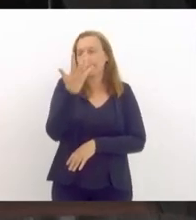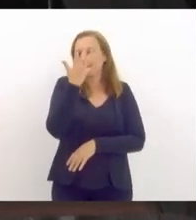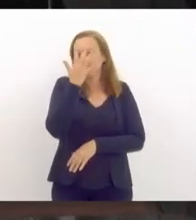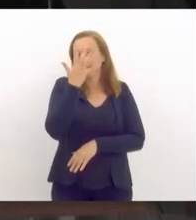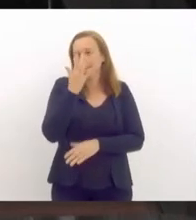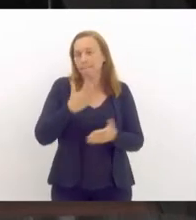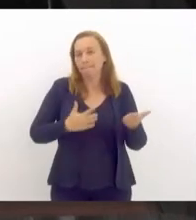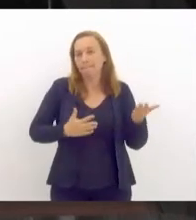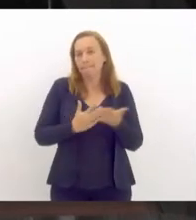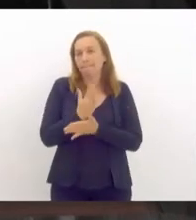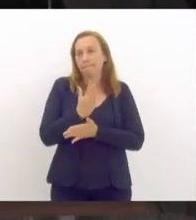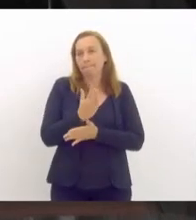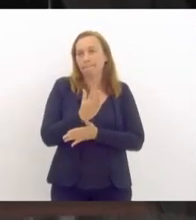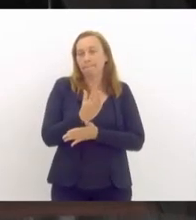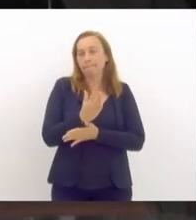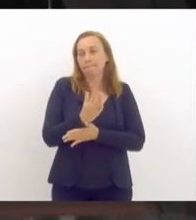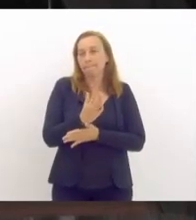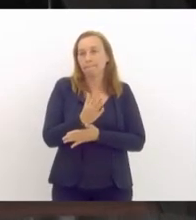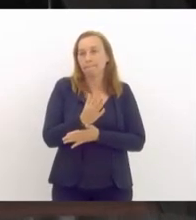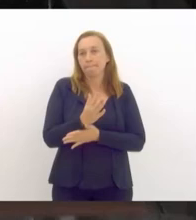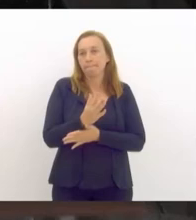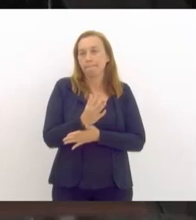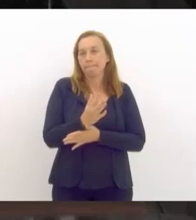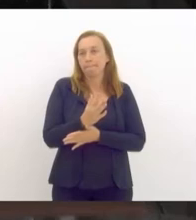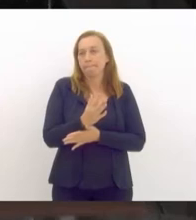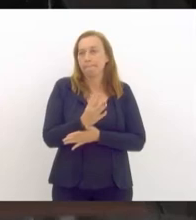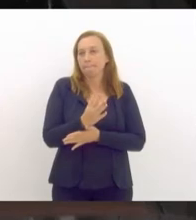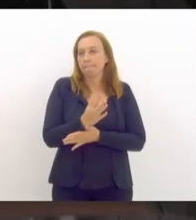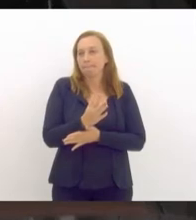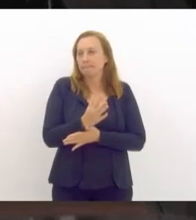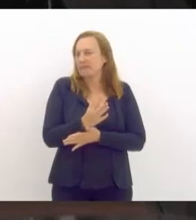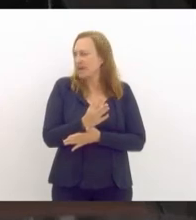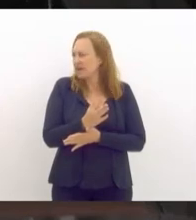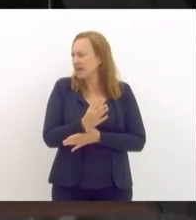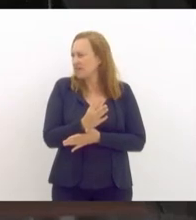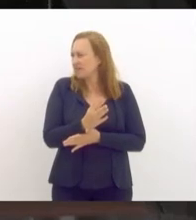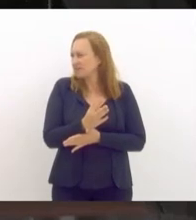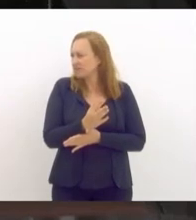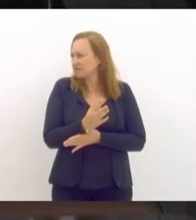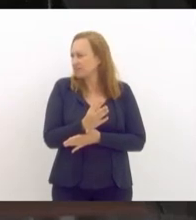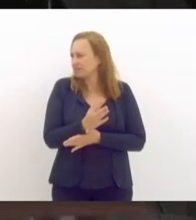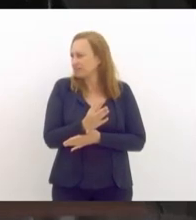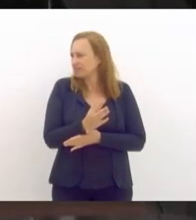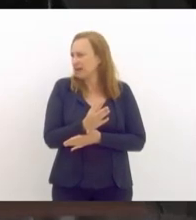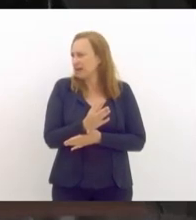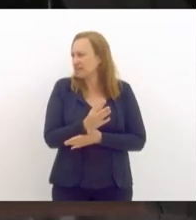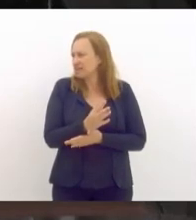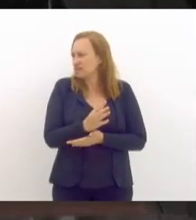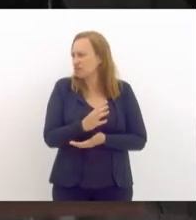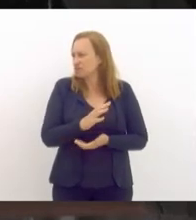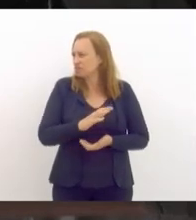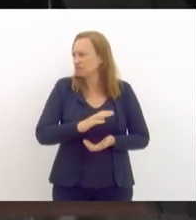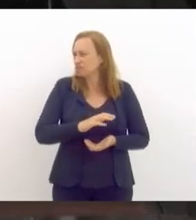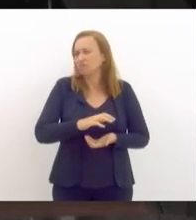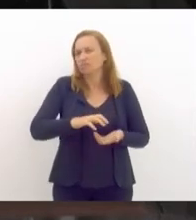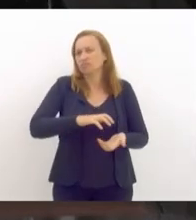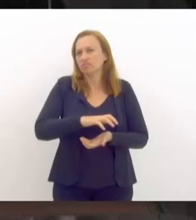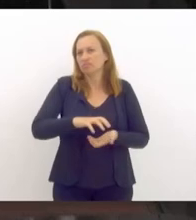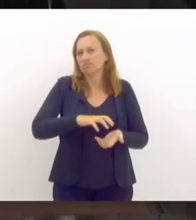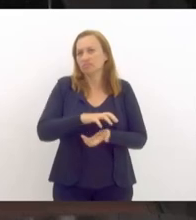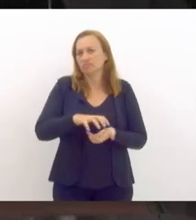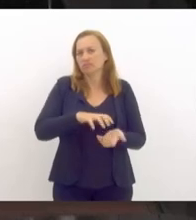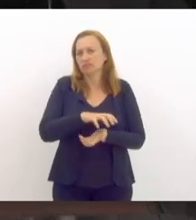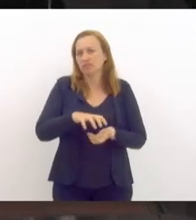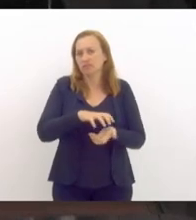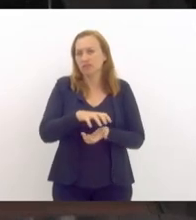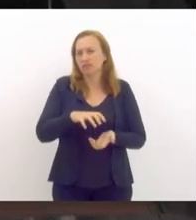aprovaram uma paralisação para o próximo dia 22 de Março as pautas não faltam